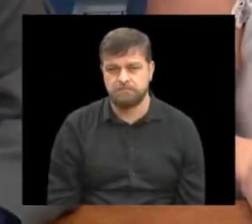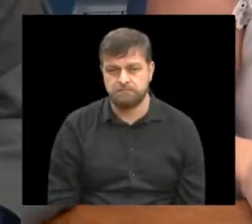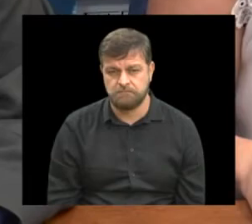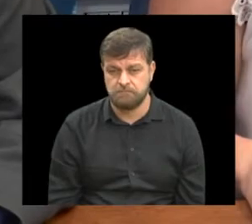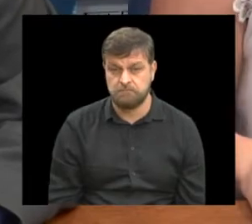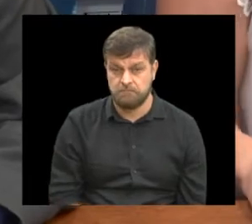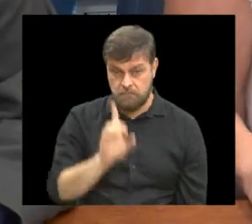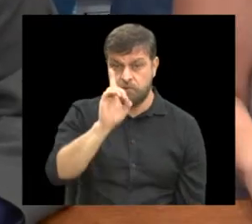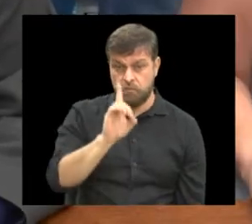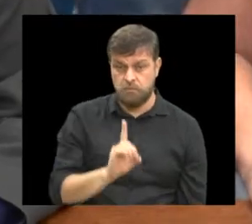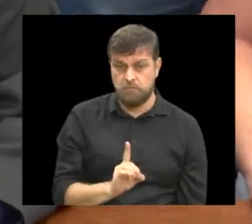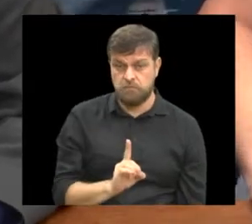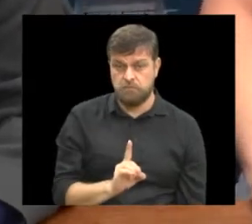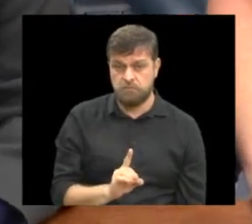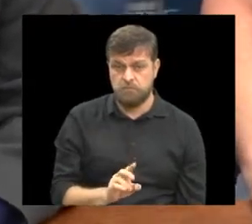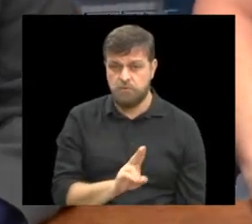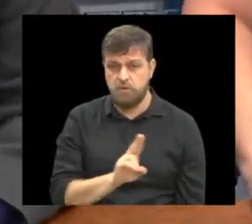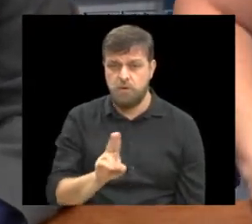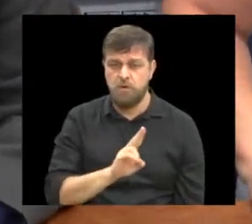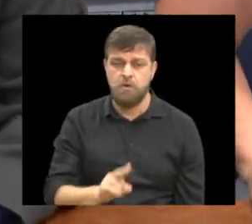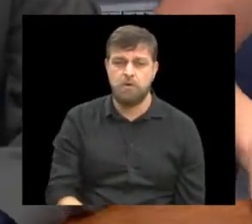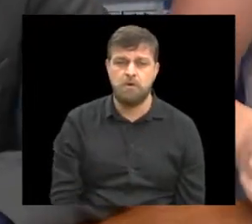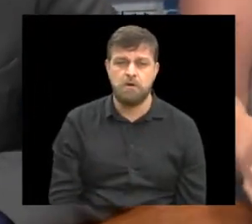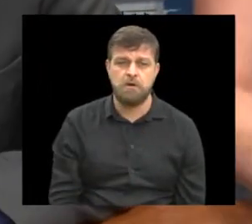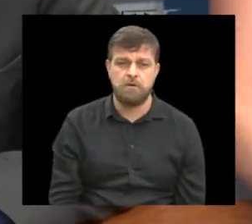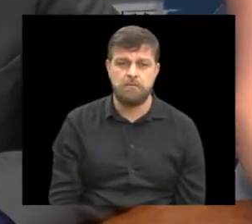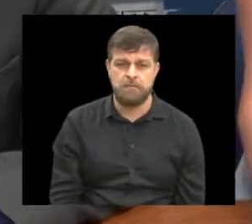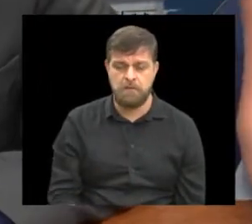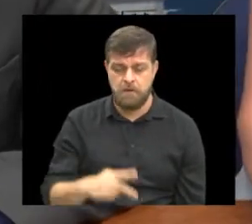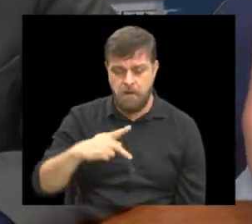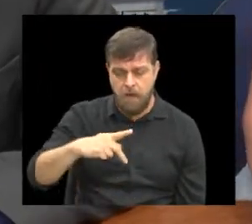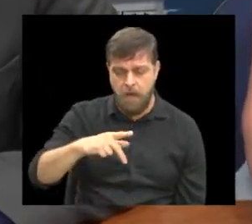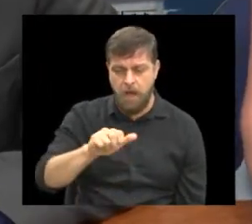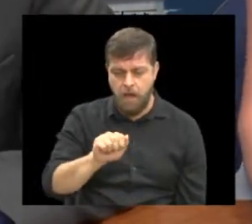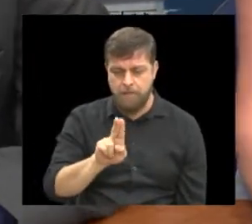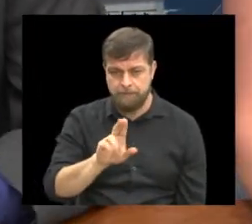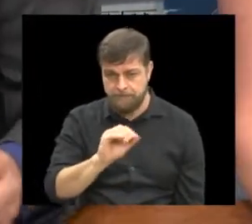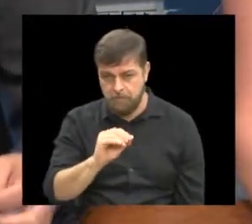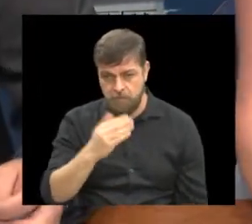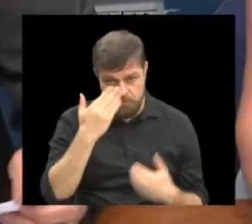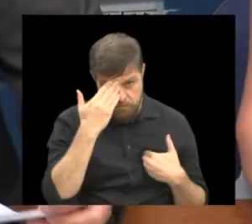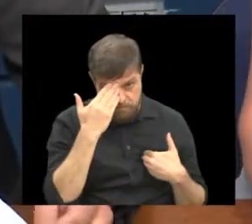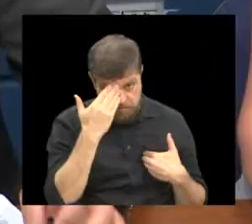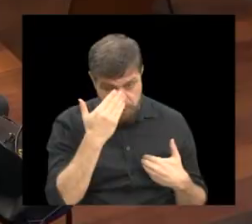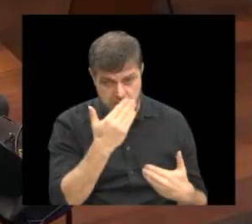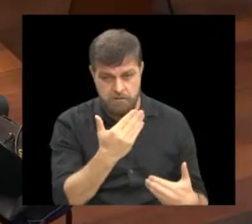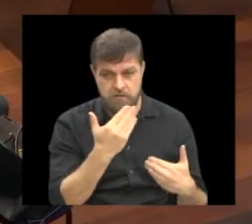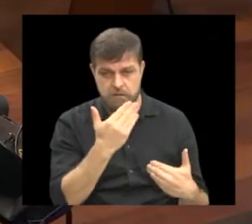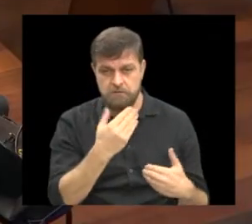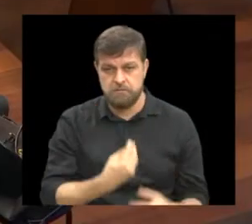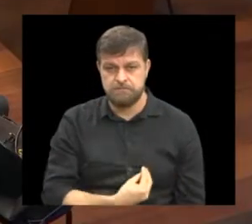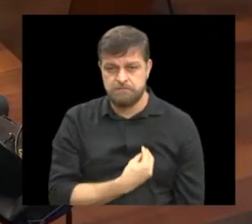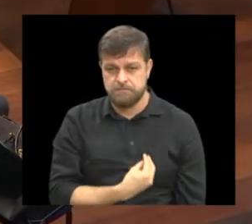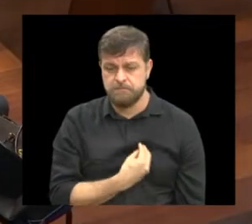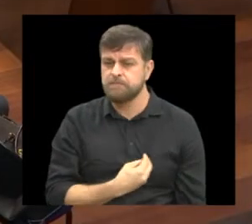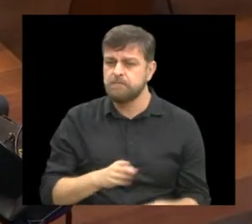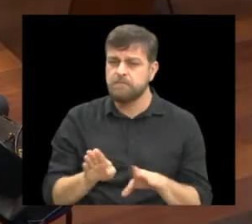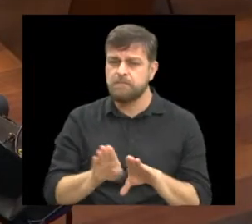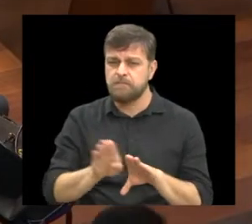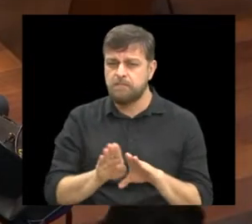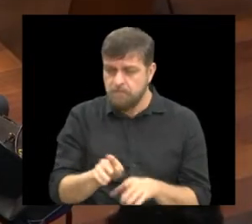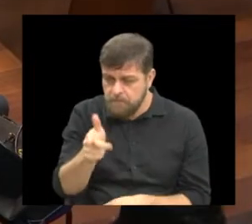é o diretor. E eu agradeço mais uma vez o Paulo aqui, o Paulo Guimarães, que